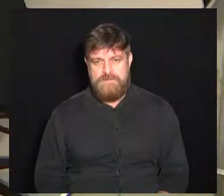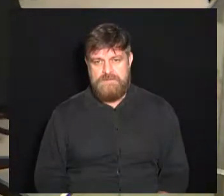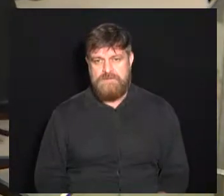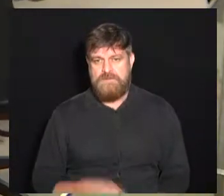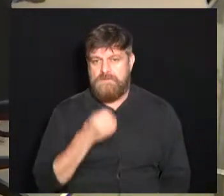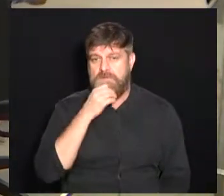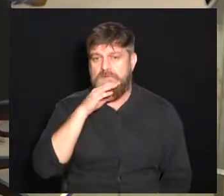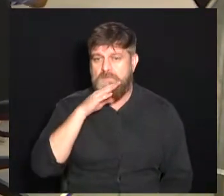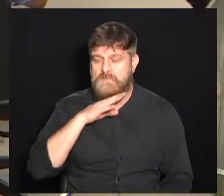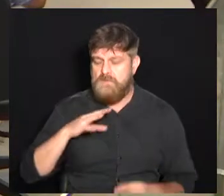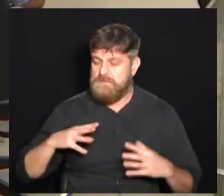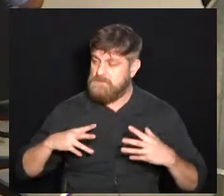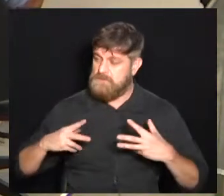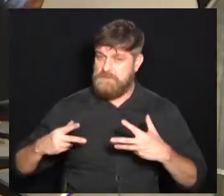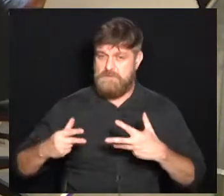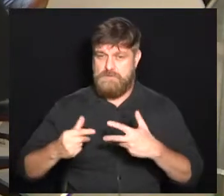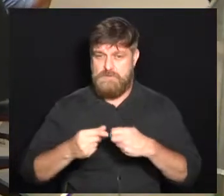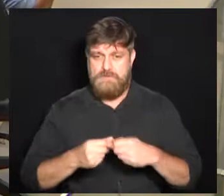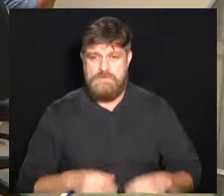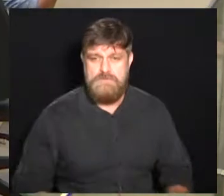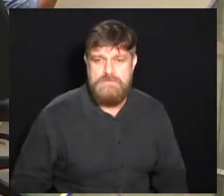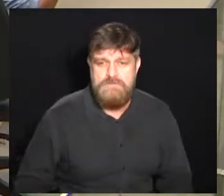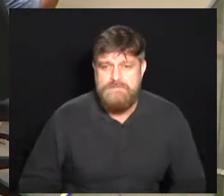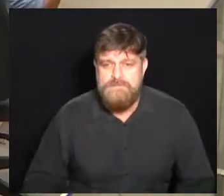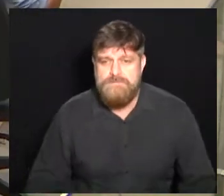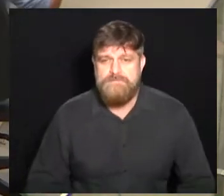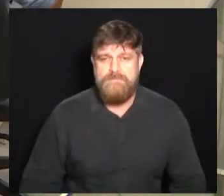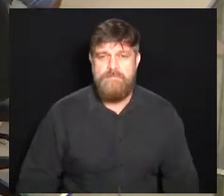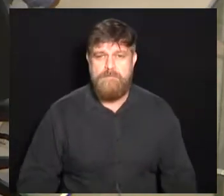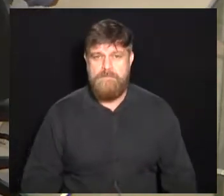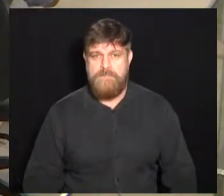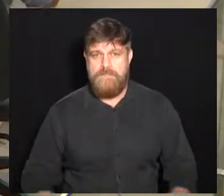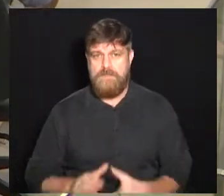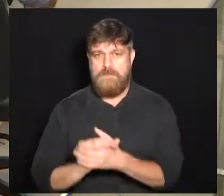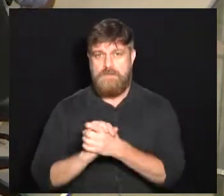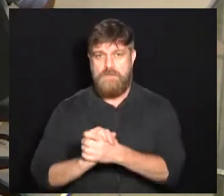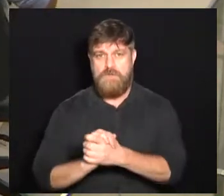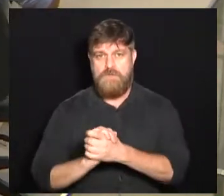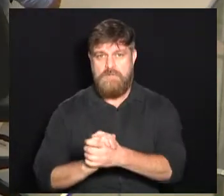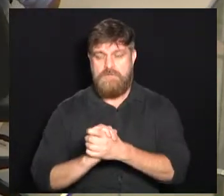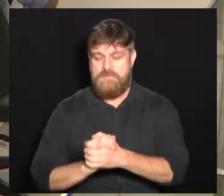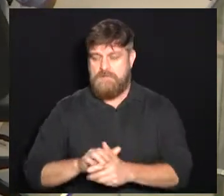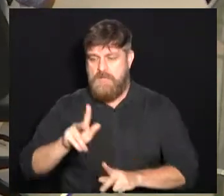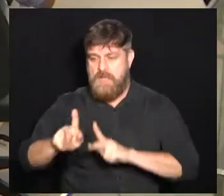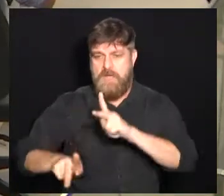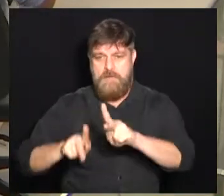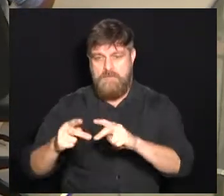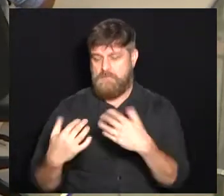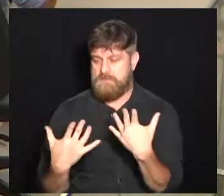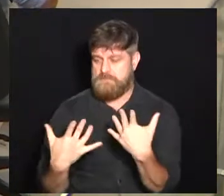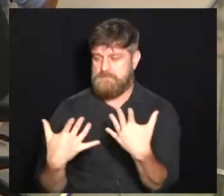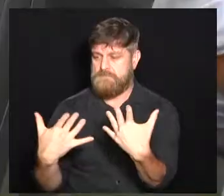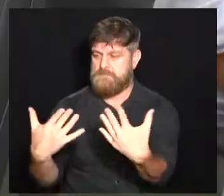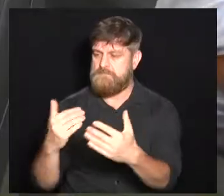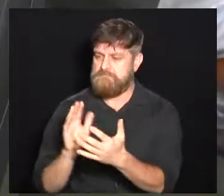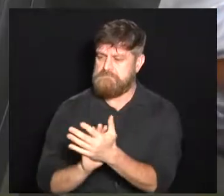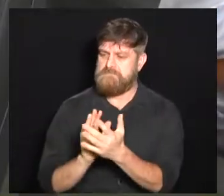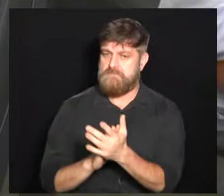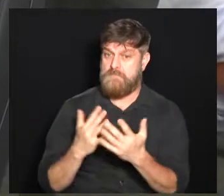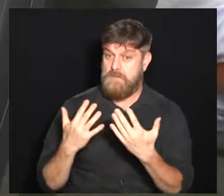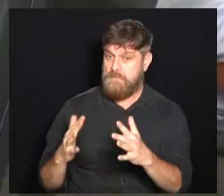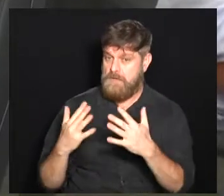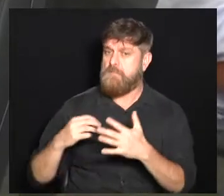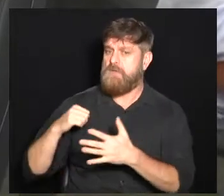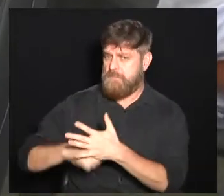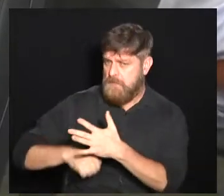Boa tarde a todos. Boa tarde. Cumprimentar toda a população que está aqui. Parabéns aí pela